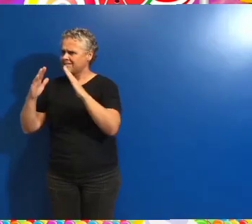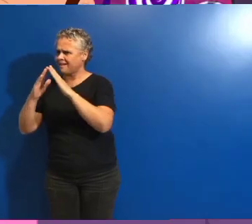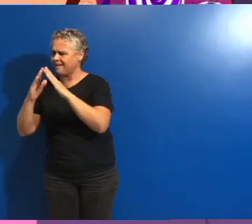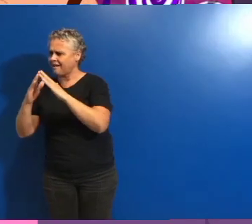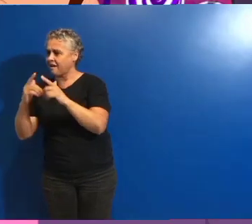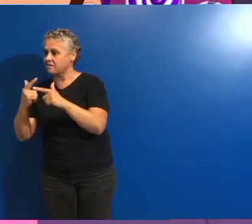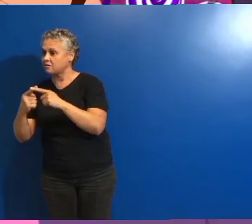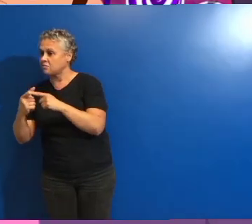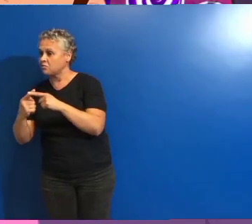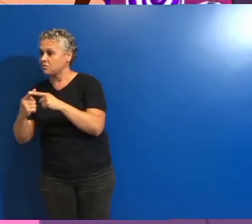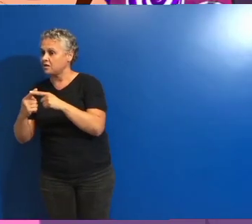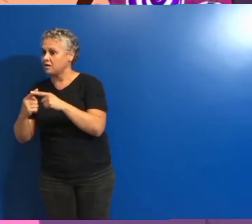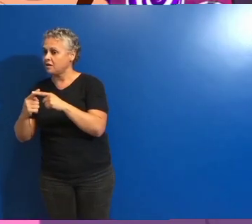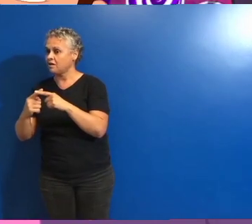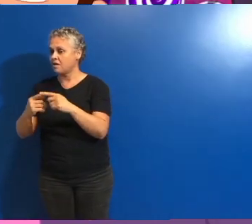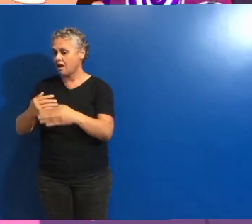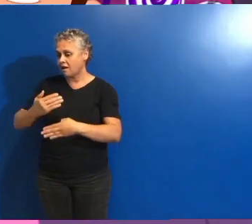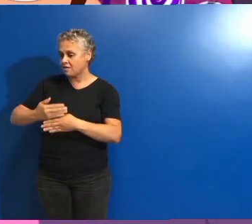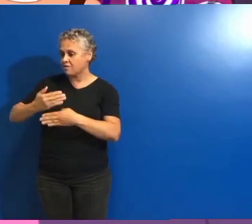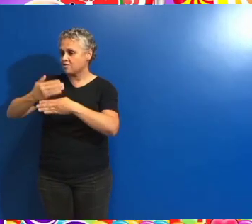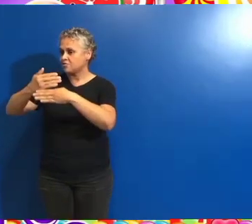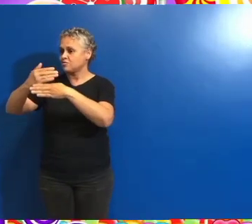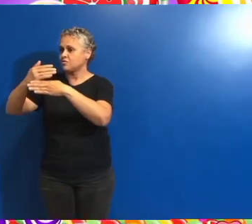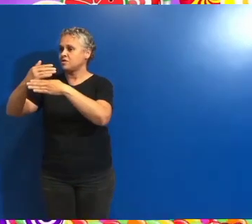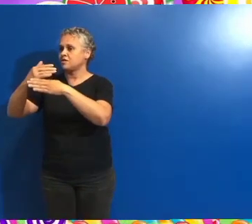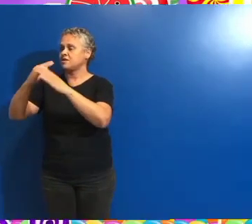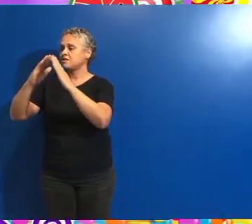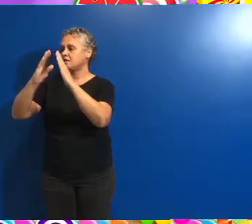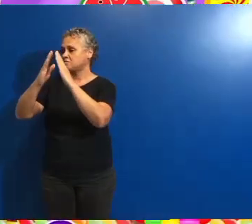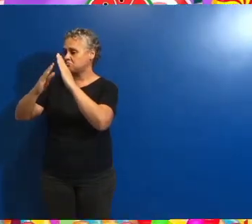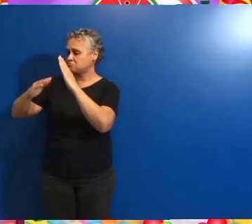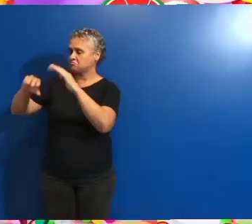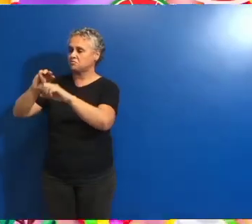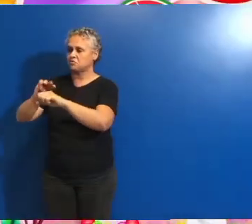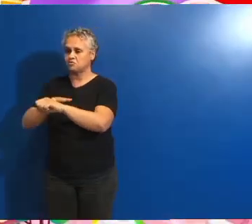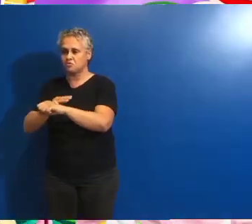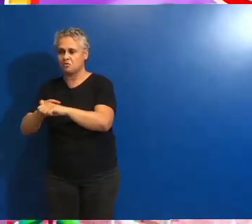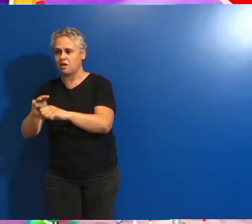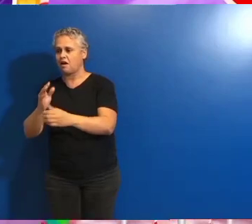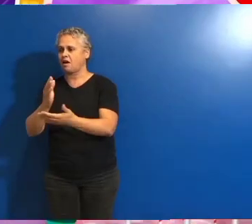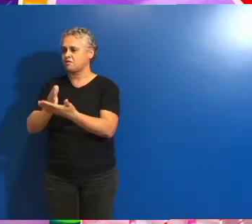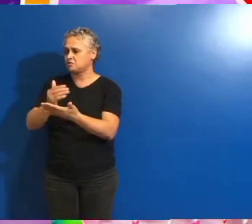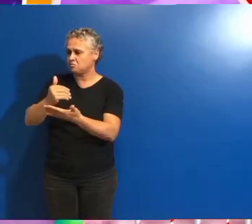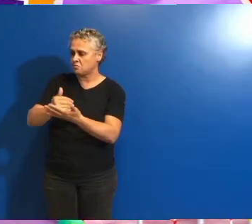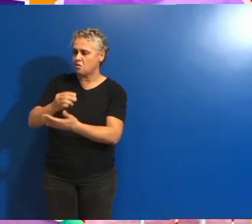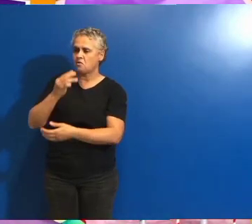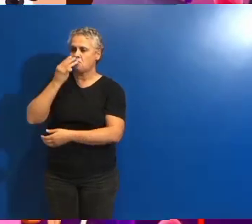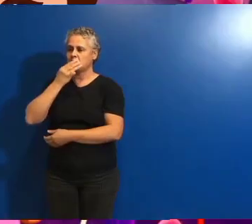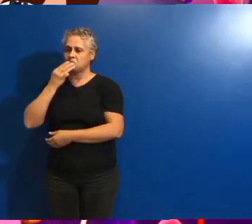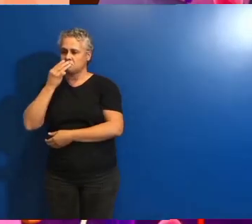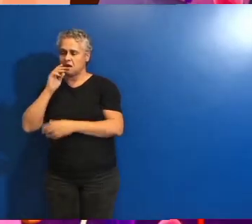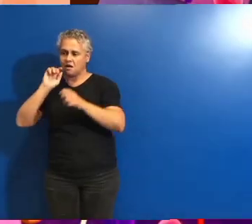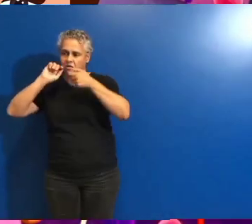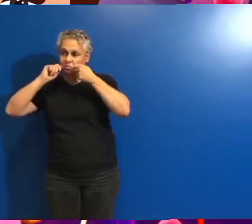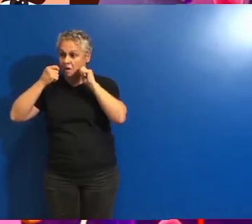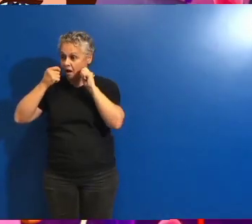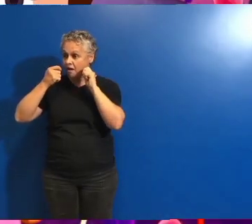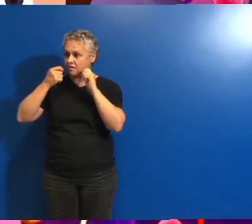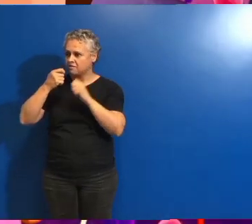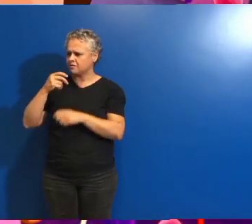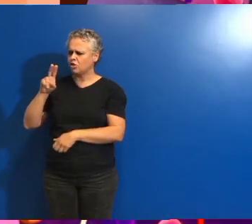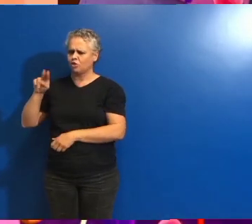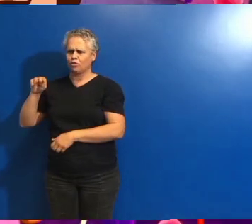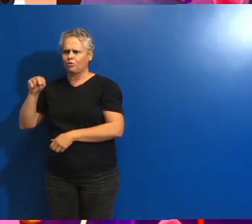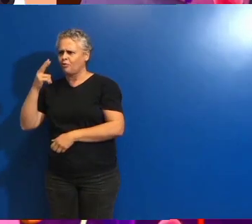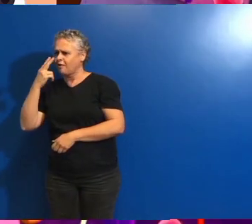Eles ficaram surpresos ao ver que a casa era feita de chocolates, doces, pedras de bala e bolo. Eles nunca